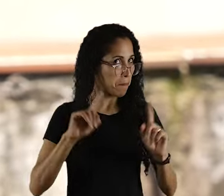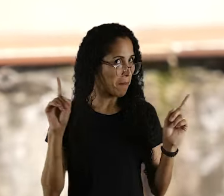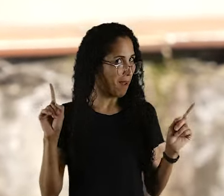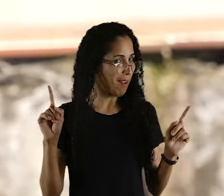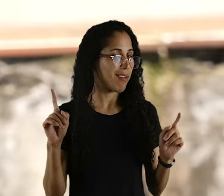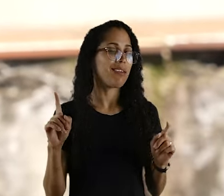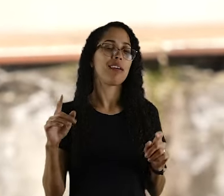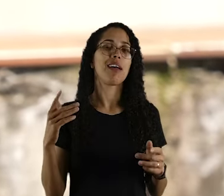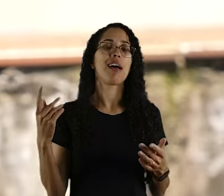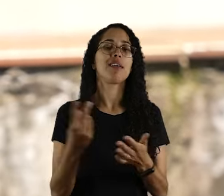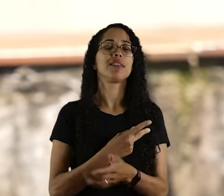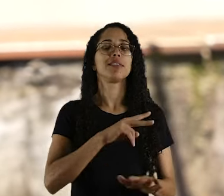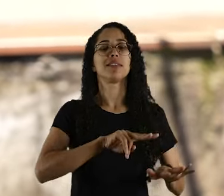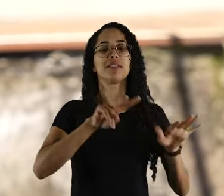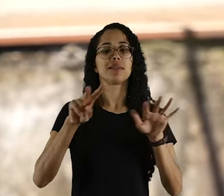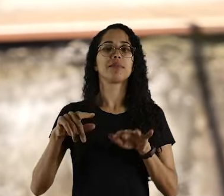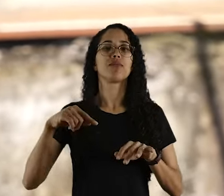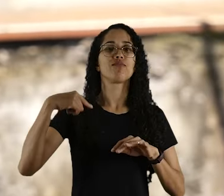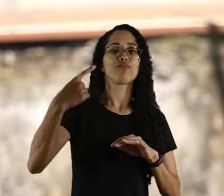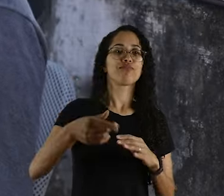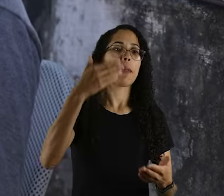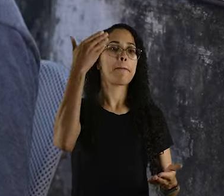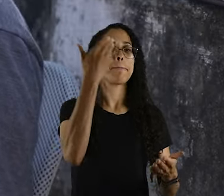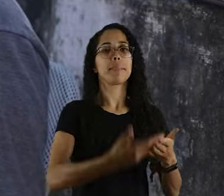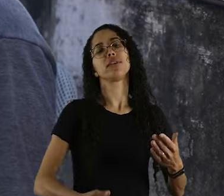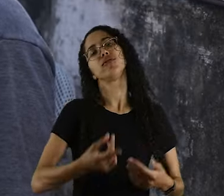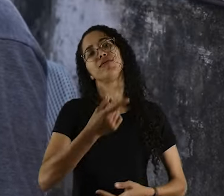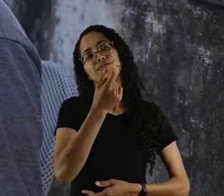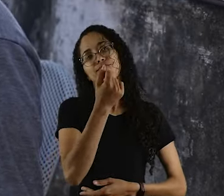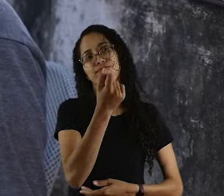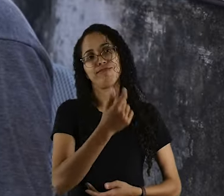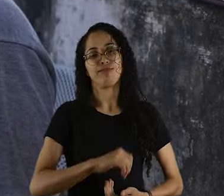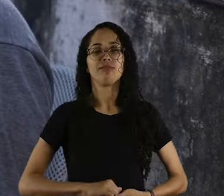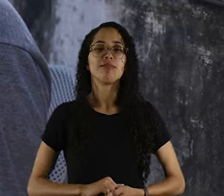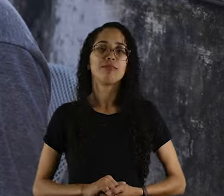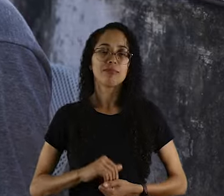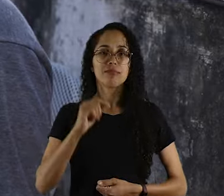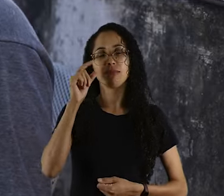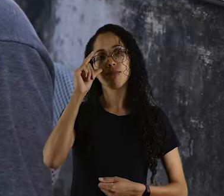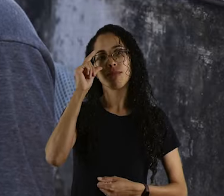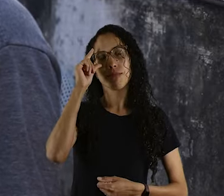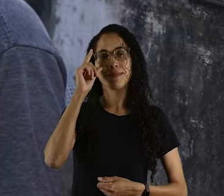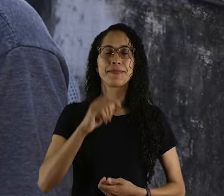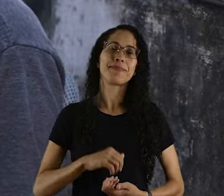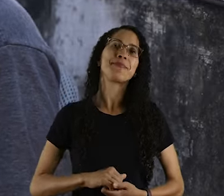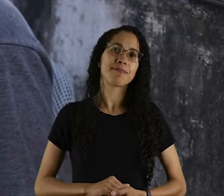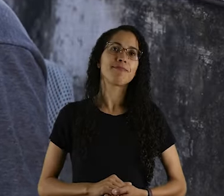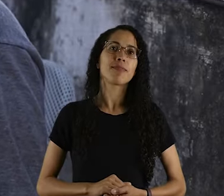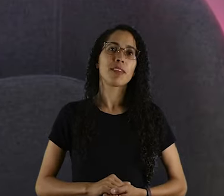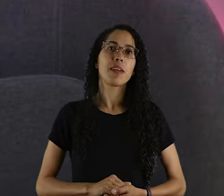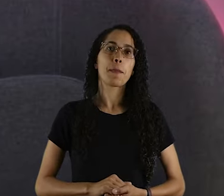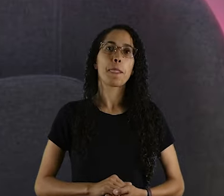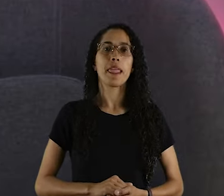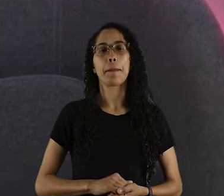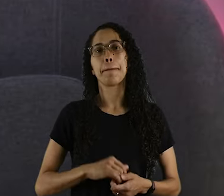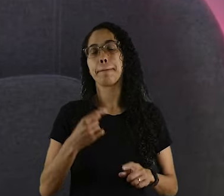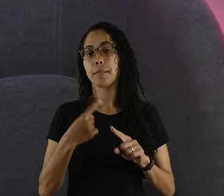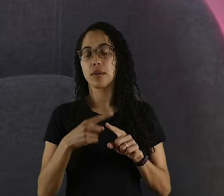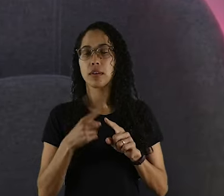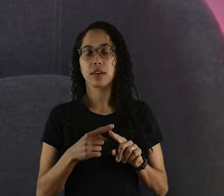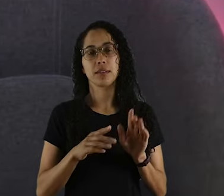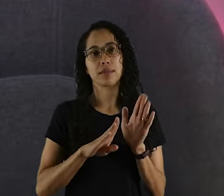Mas aí na outra semana eu entreguei e ainda perdi já uma parte, já que era já minha. Porque o mercado é essa